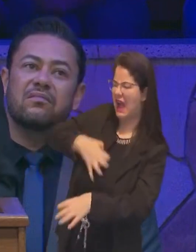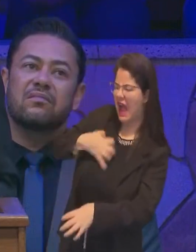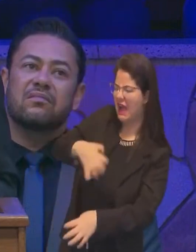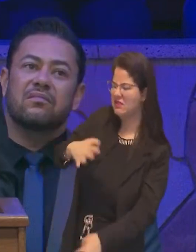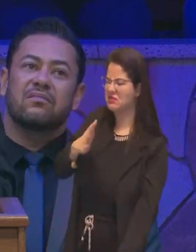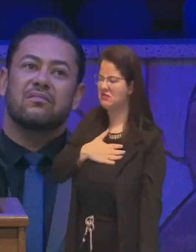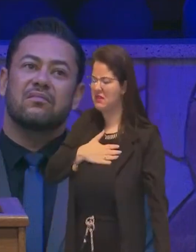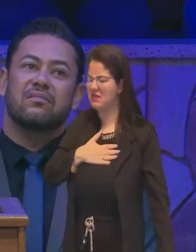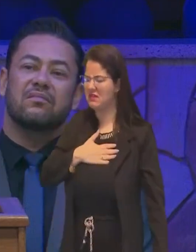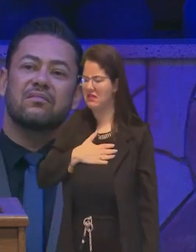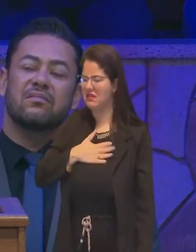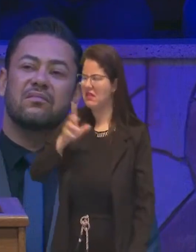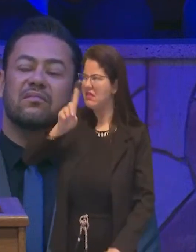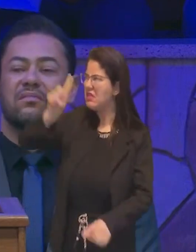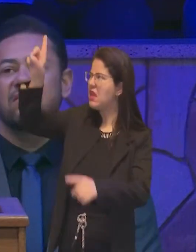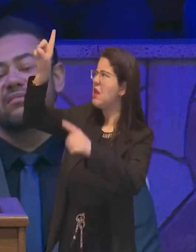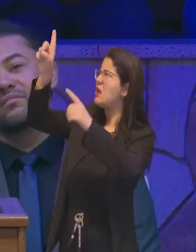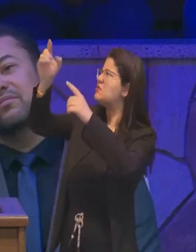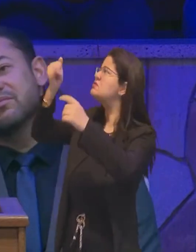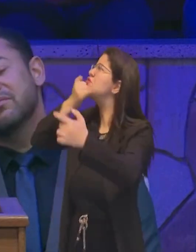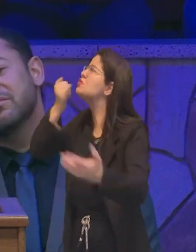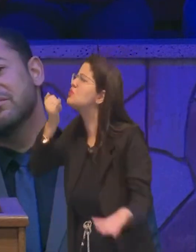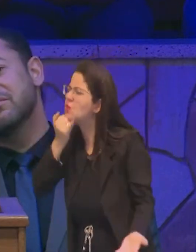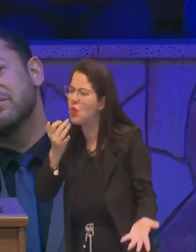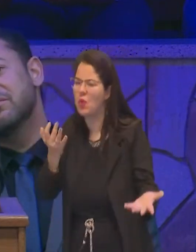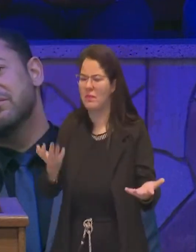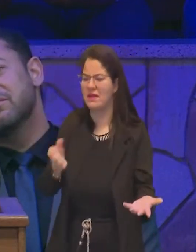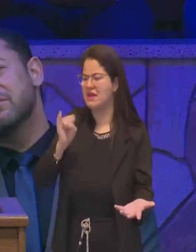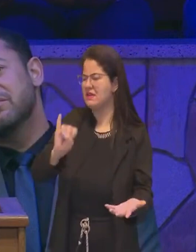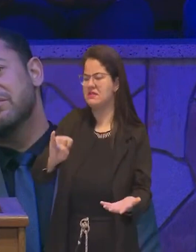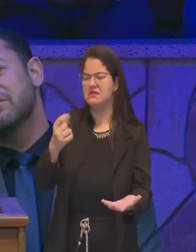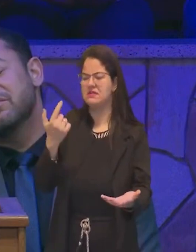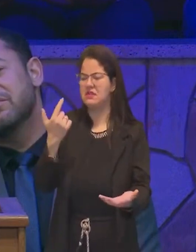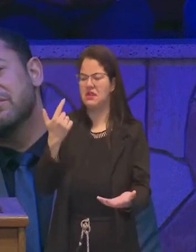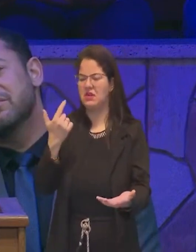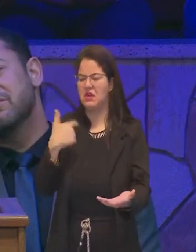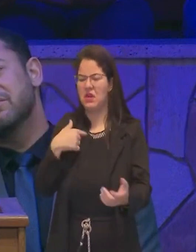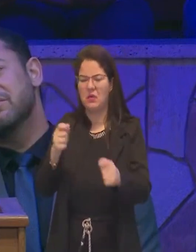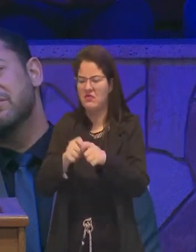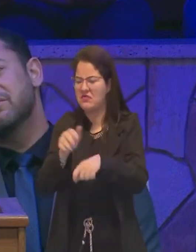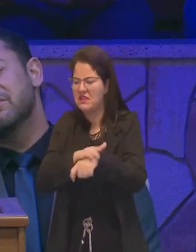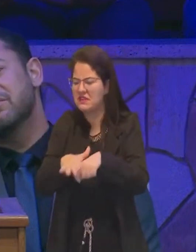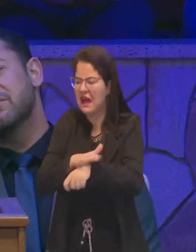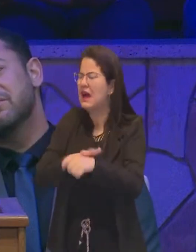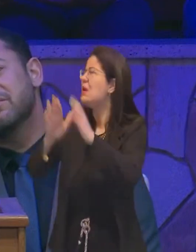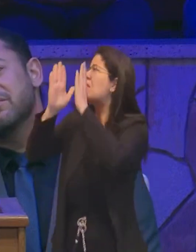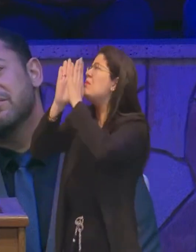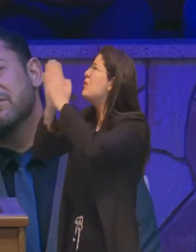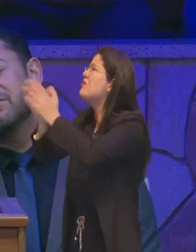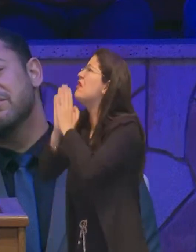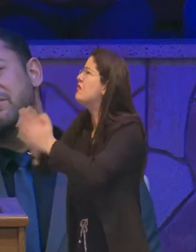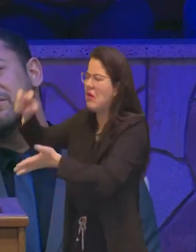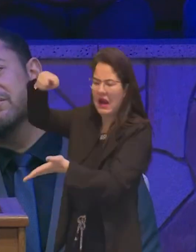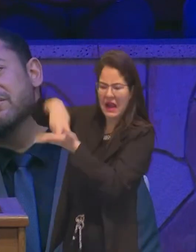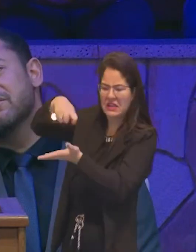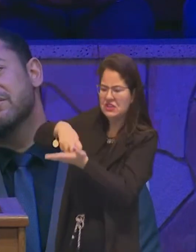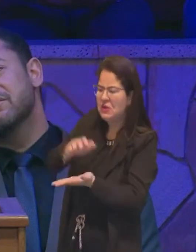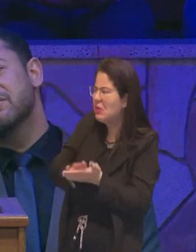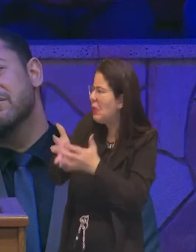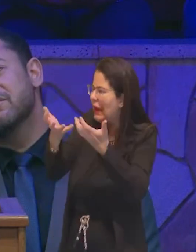mim? Deus, por favor, me desculpe se eu não tenho feito bastante, por favor, não me castigue.